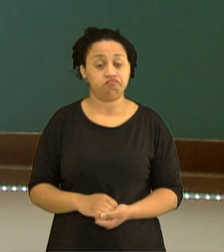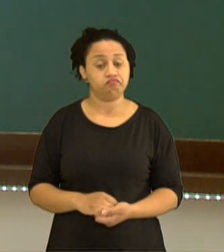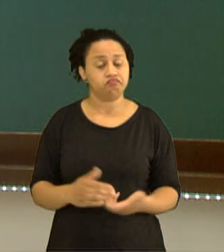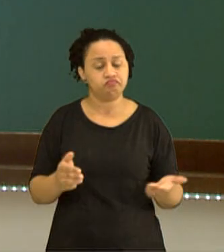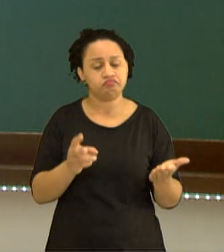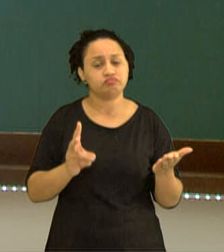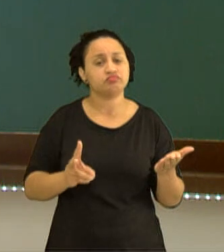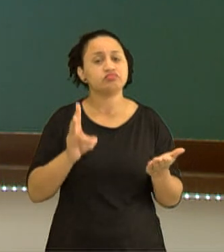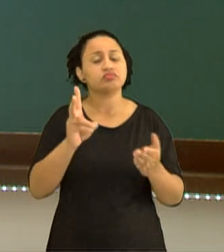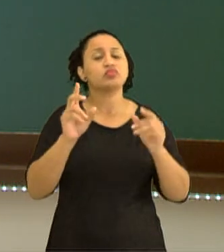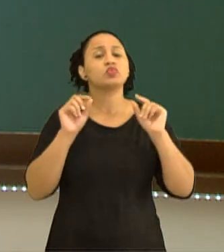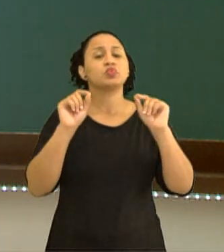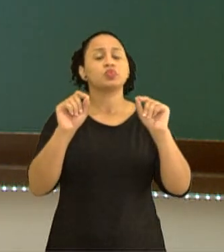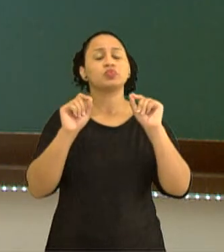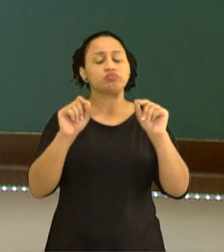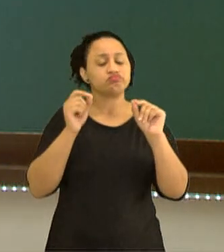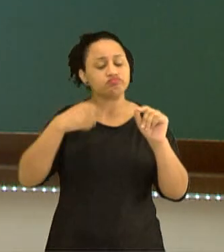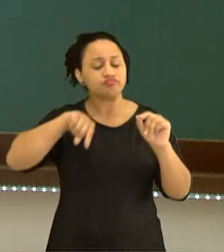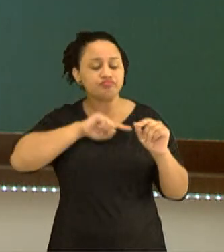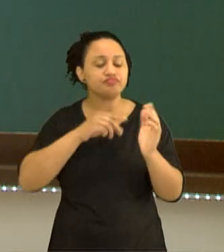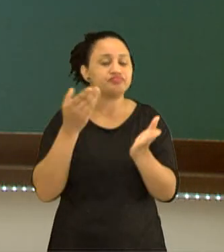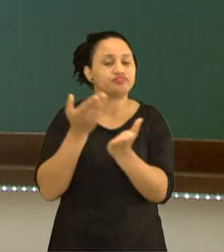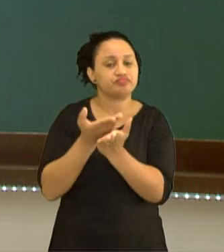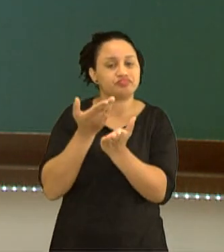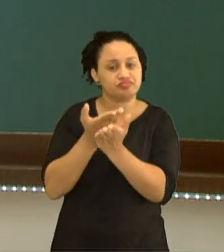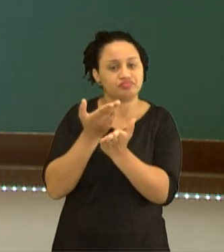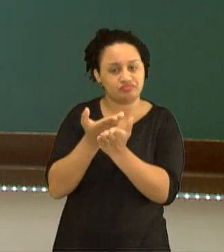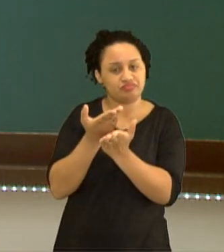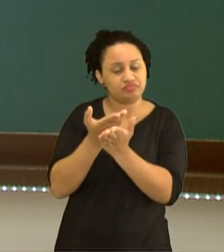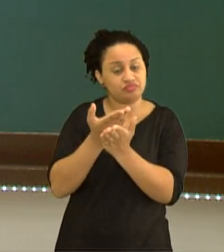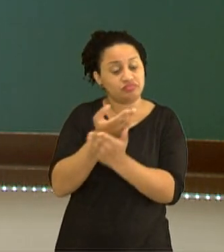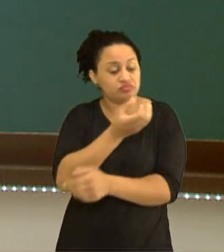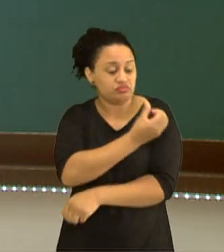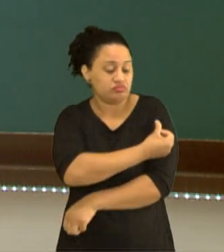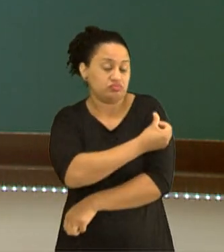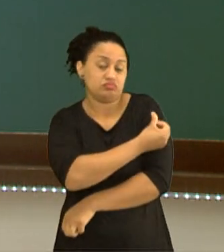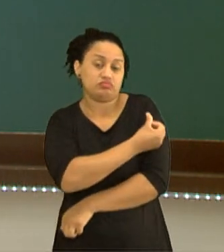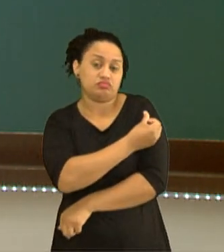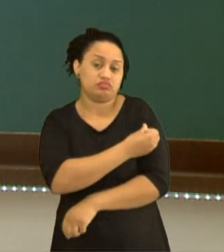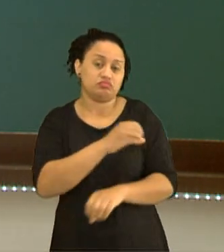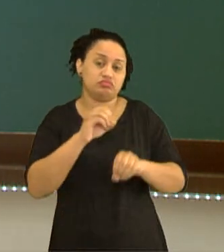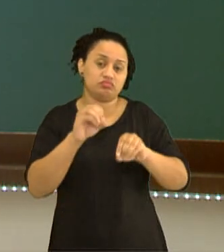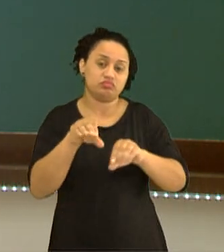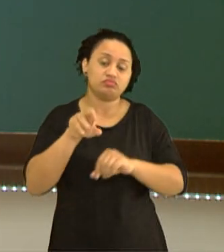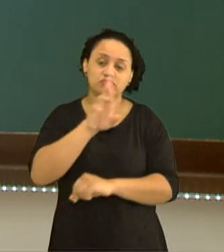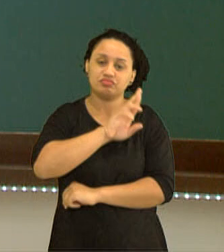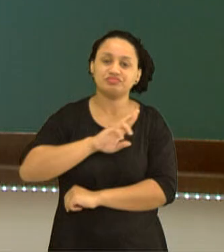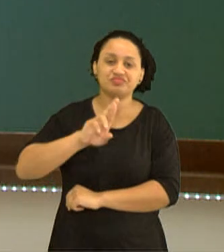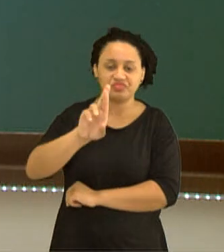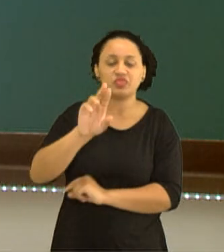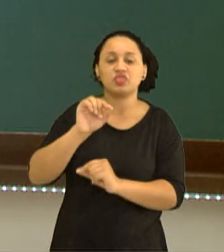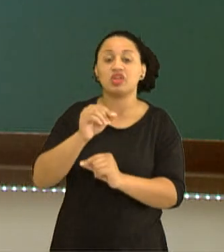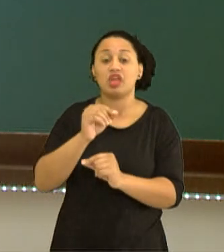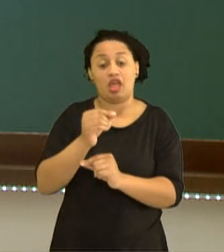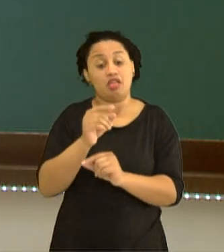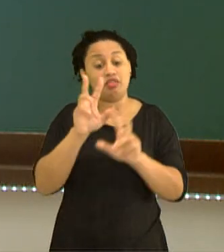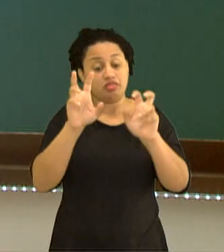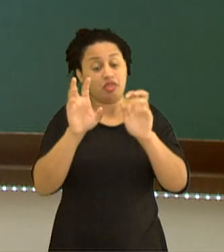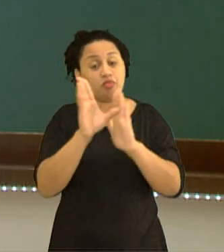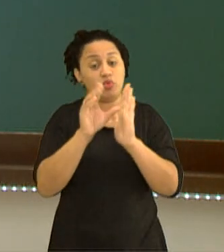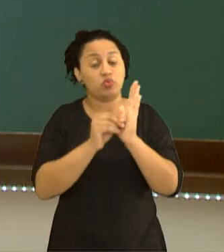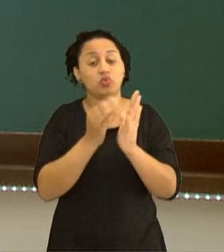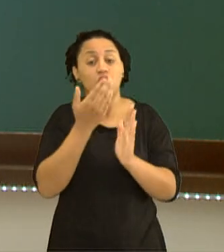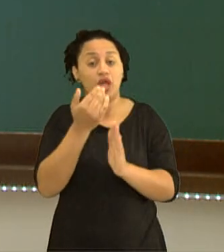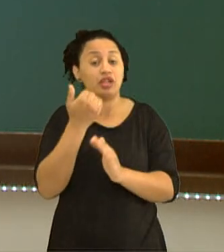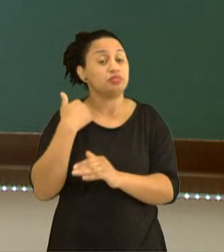Voltamos com nossa aula Paraná, sexto ano, ensino religioso, alimentos sagrados, no caso,